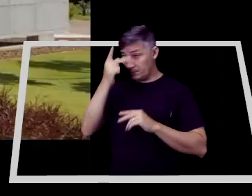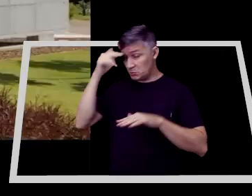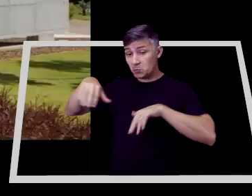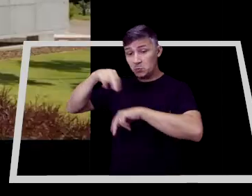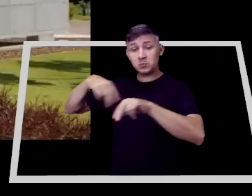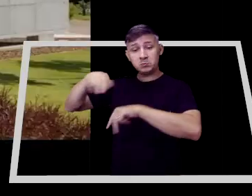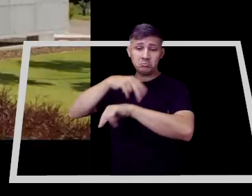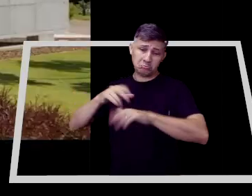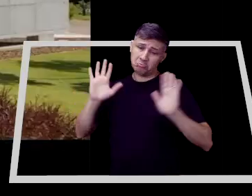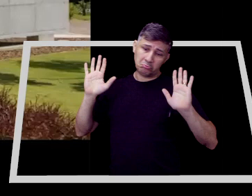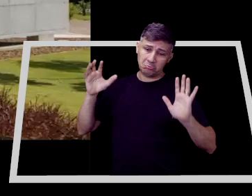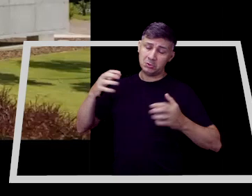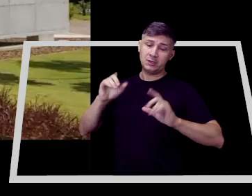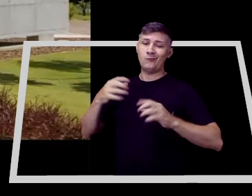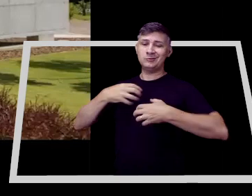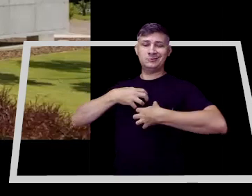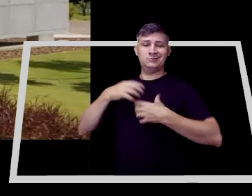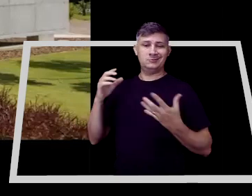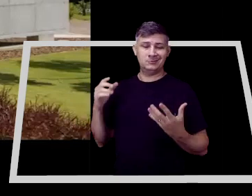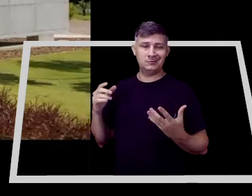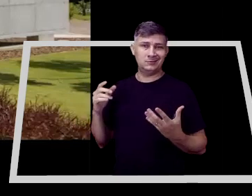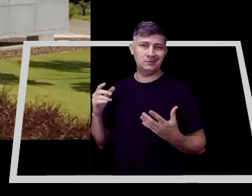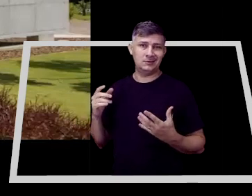enfim, não se sentirem